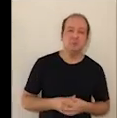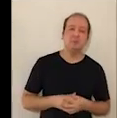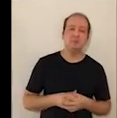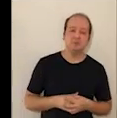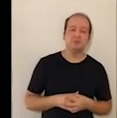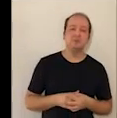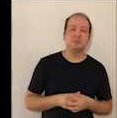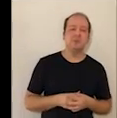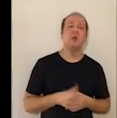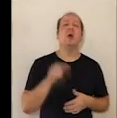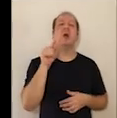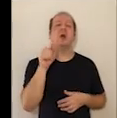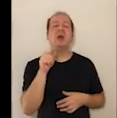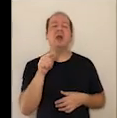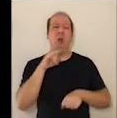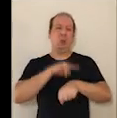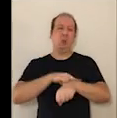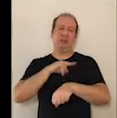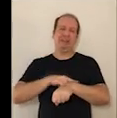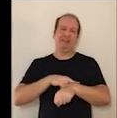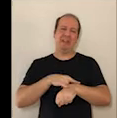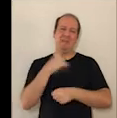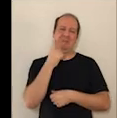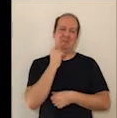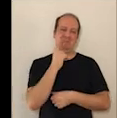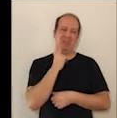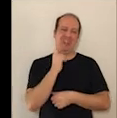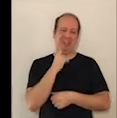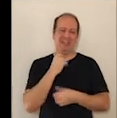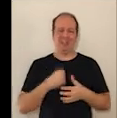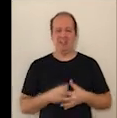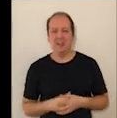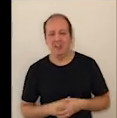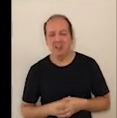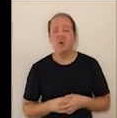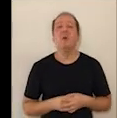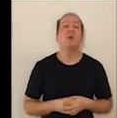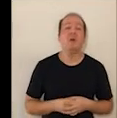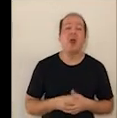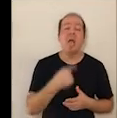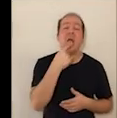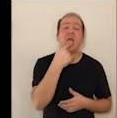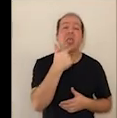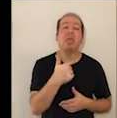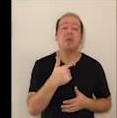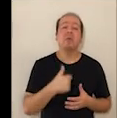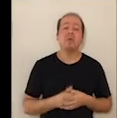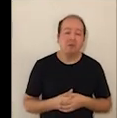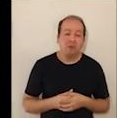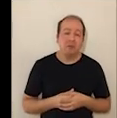Excelente. A urina? Vermelha como vinho de Borgonha. Que beleza! E a